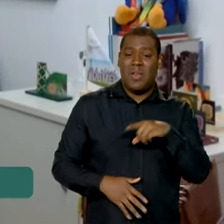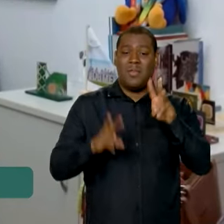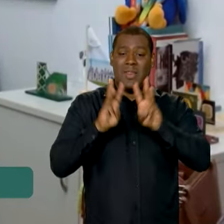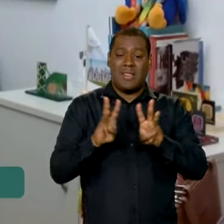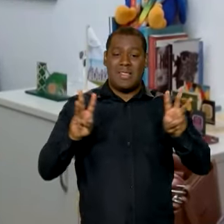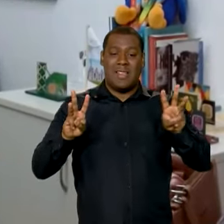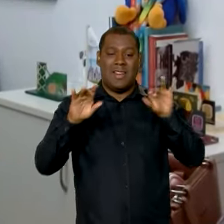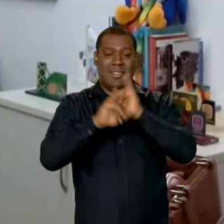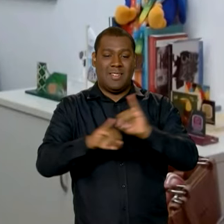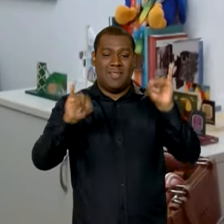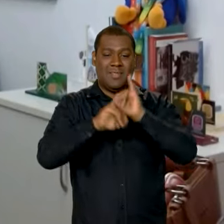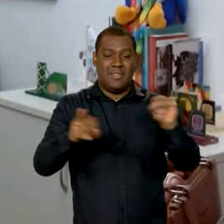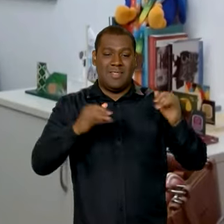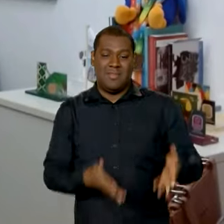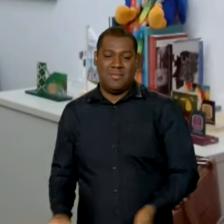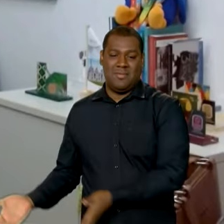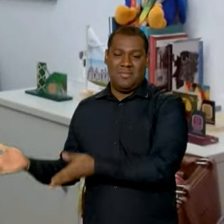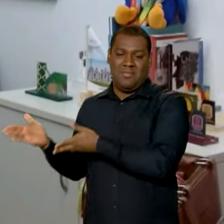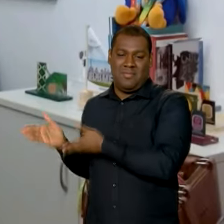nosso site, que é o